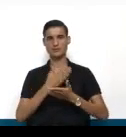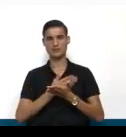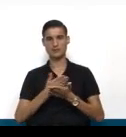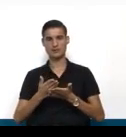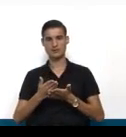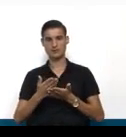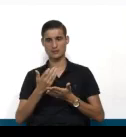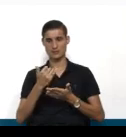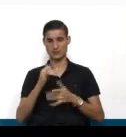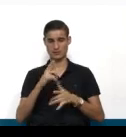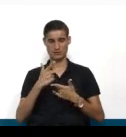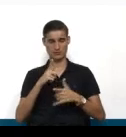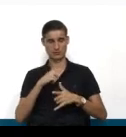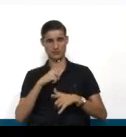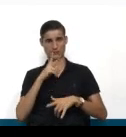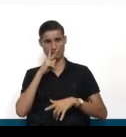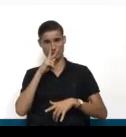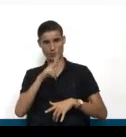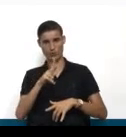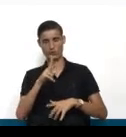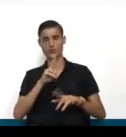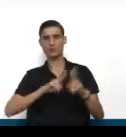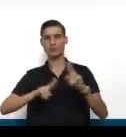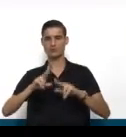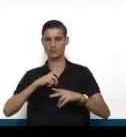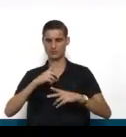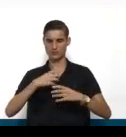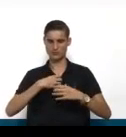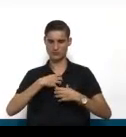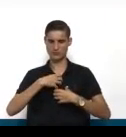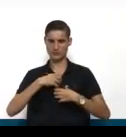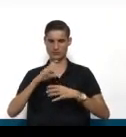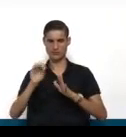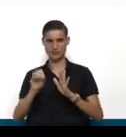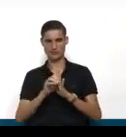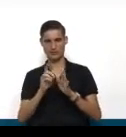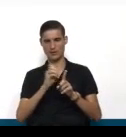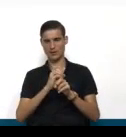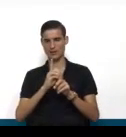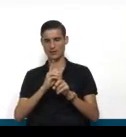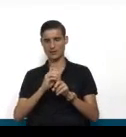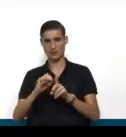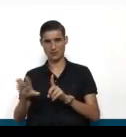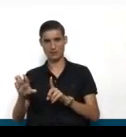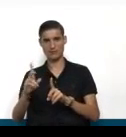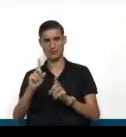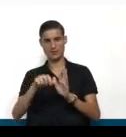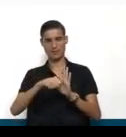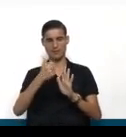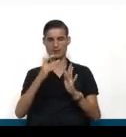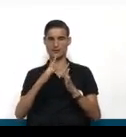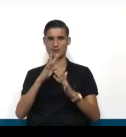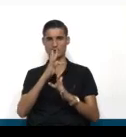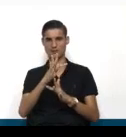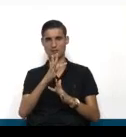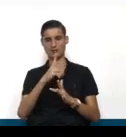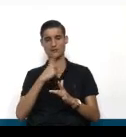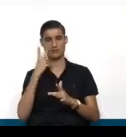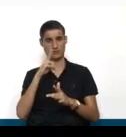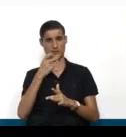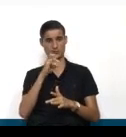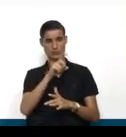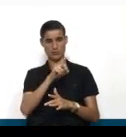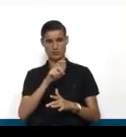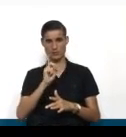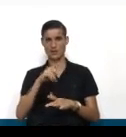inicial. Se não teve força, vamos utilizar essa condição da derivada de primeira em relação a t, considerando o meu